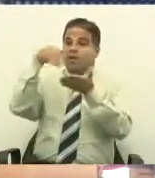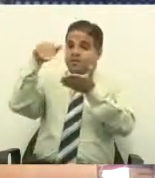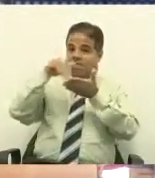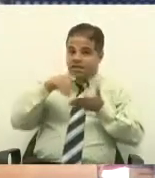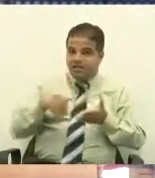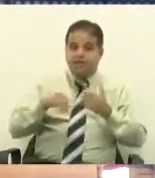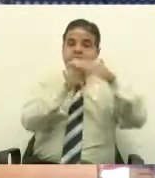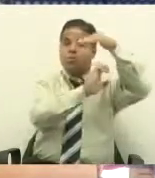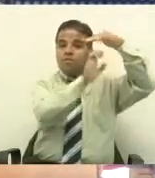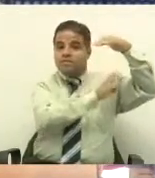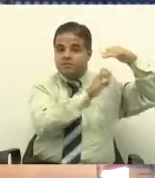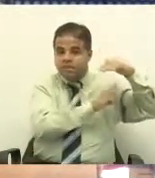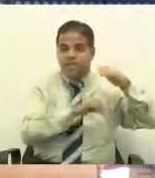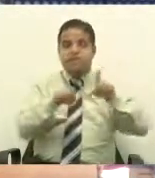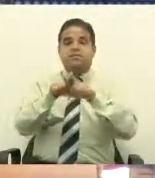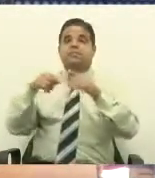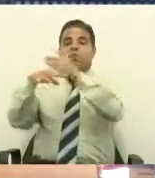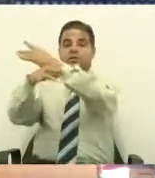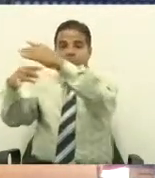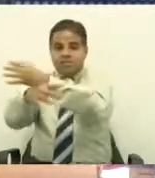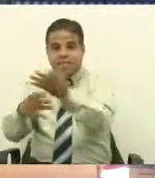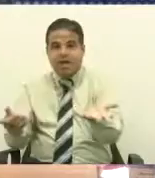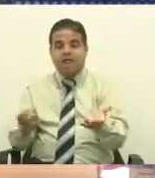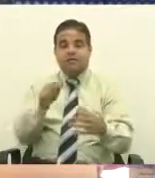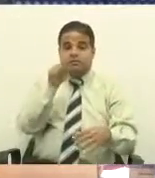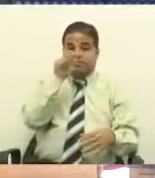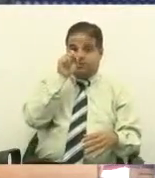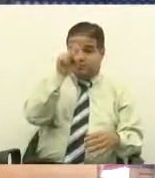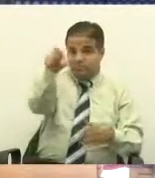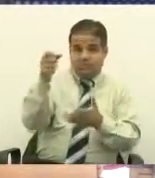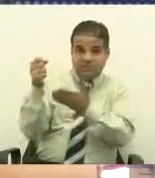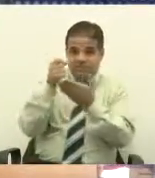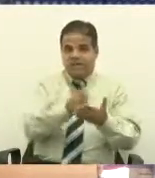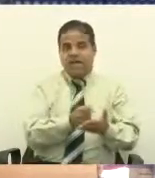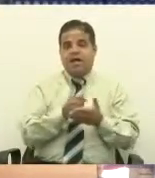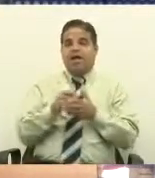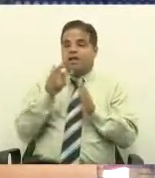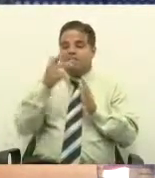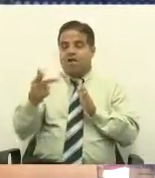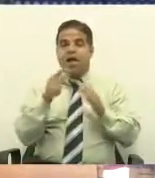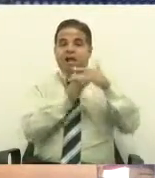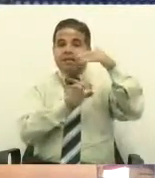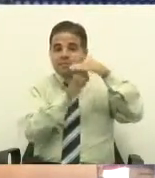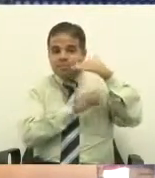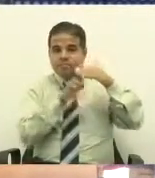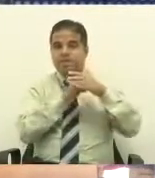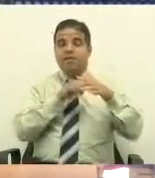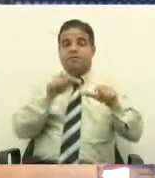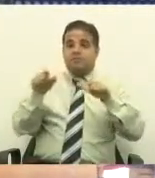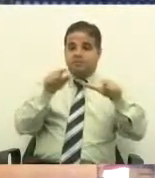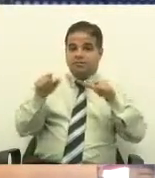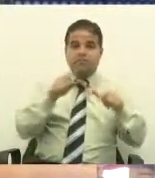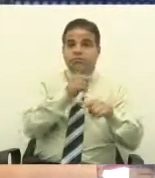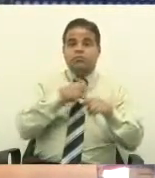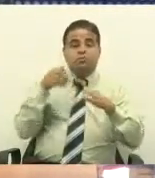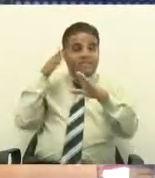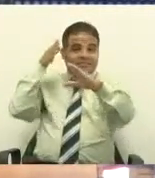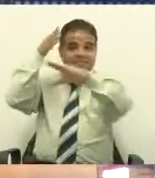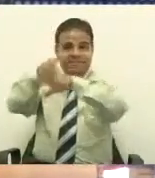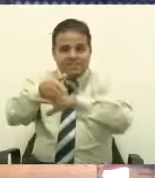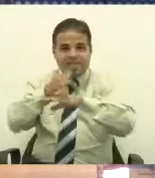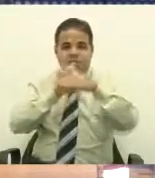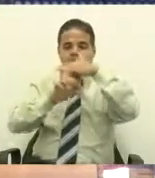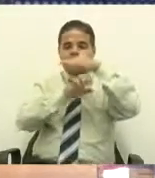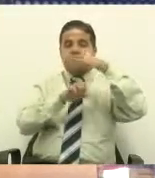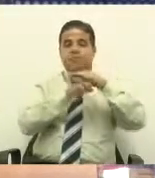com as empresas, com o município. Quando você traz um recorte aqui do emprego da empresa, nós entramos na